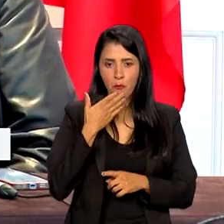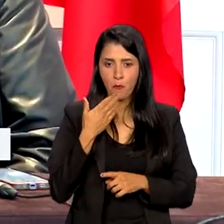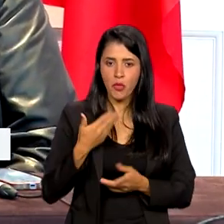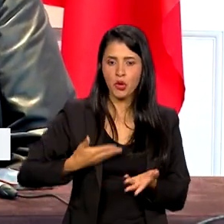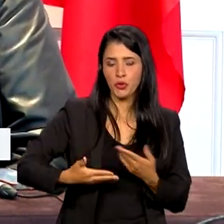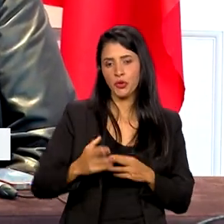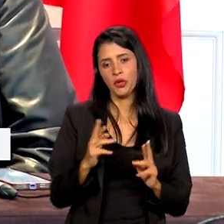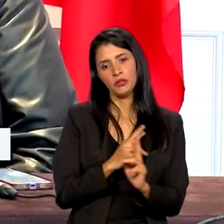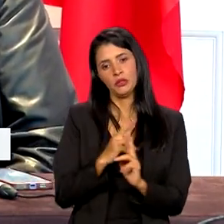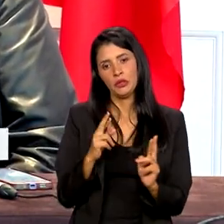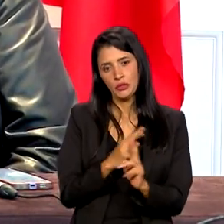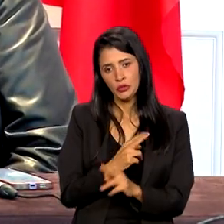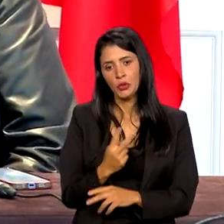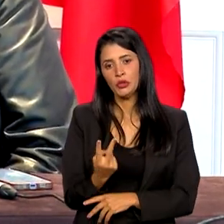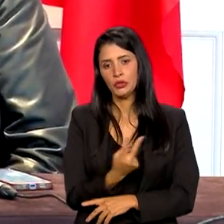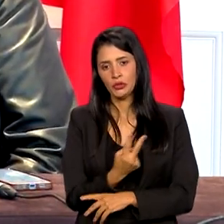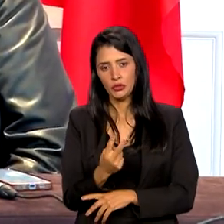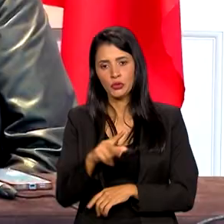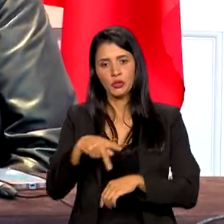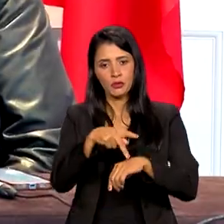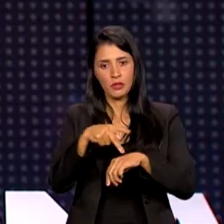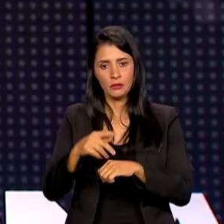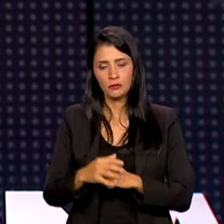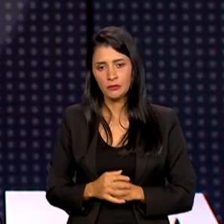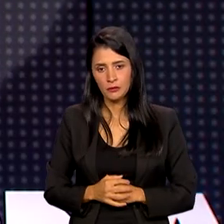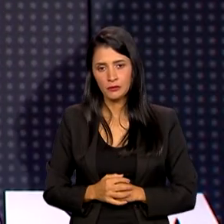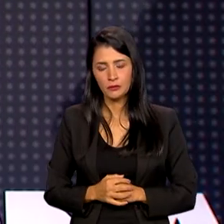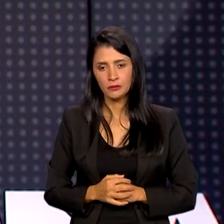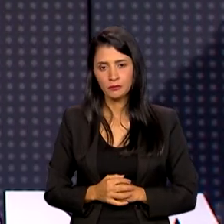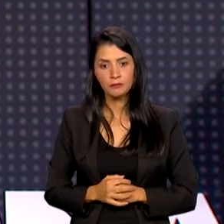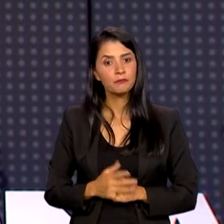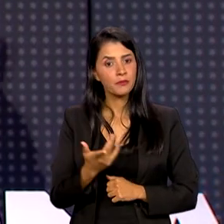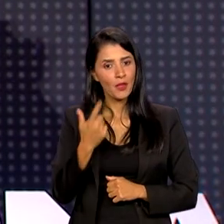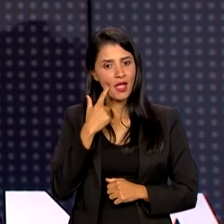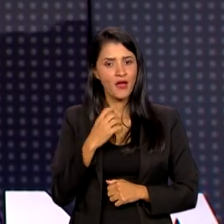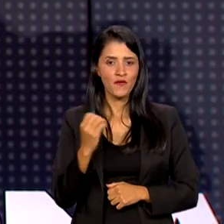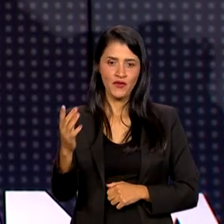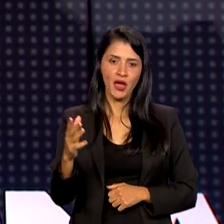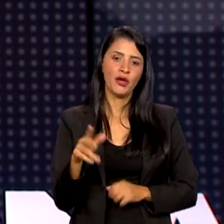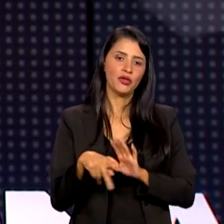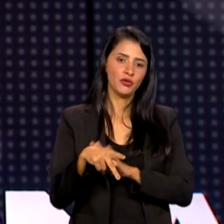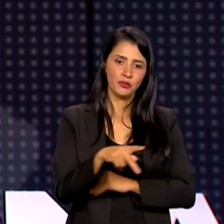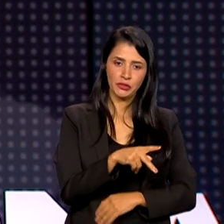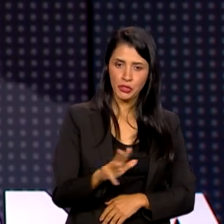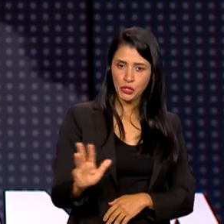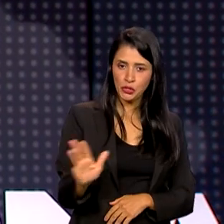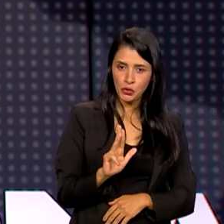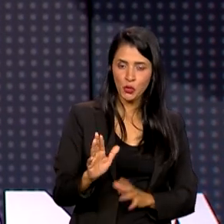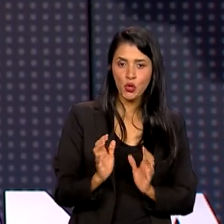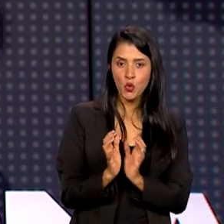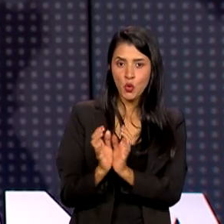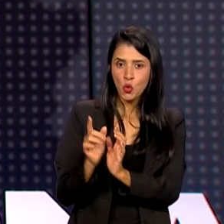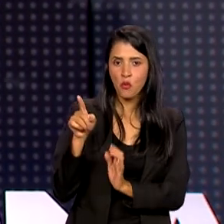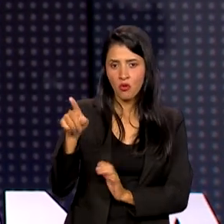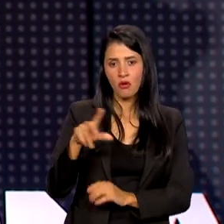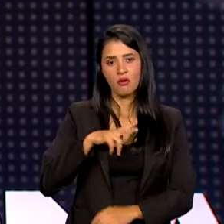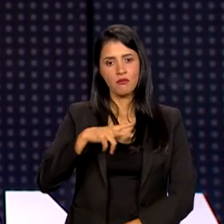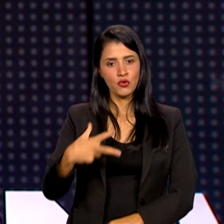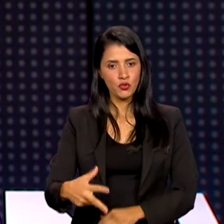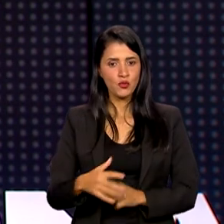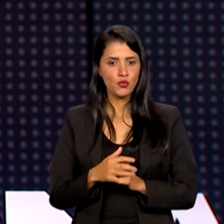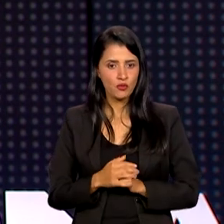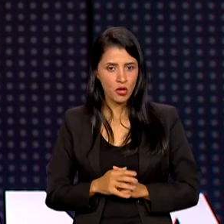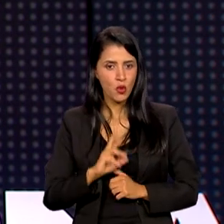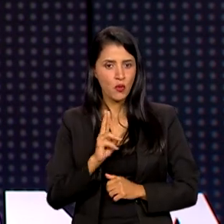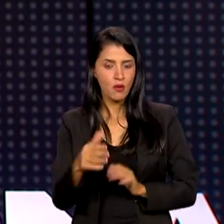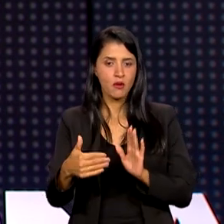ainda os nossos laços. A viagem do presidente Lula e sua comitiva a Portugal